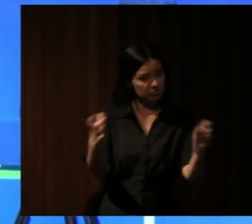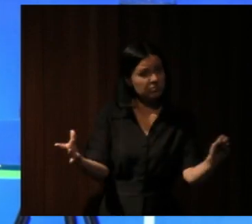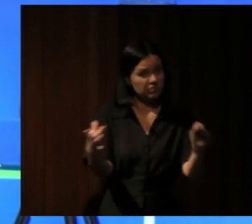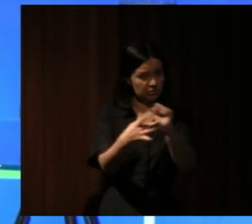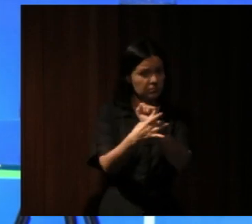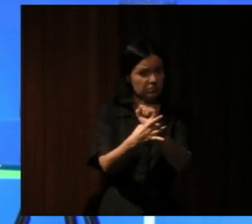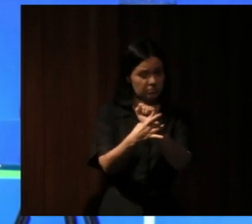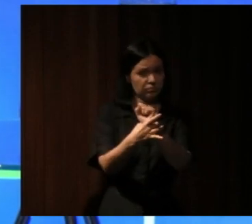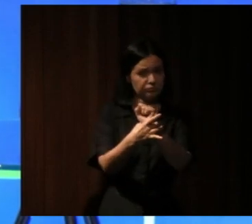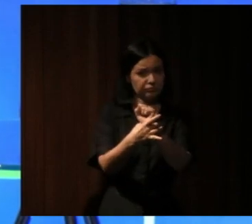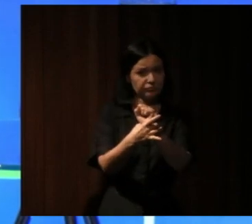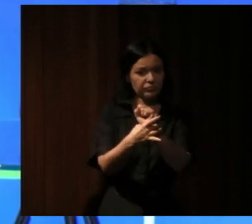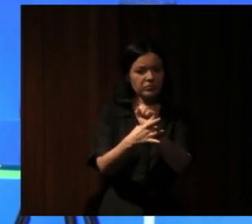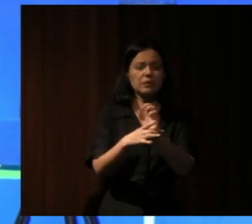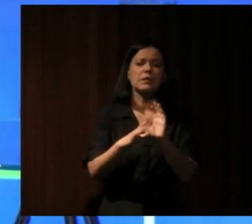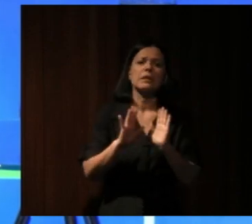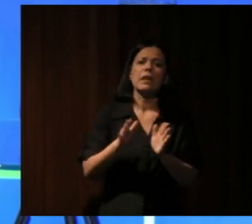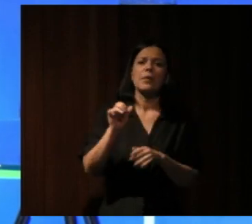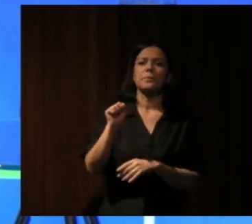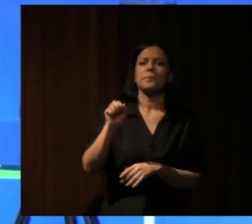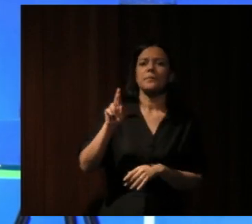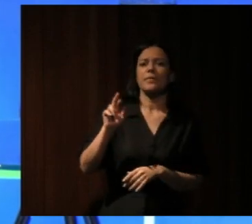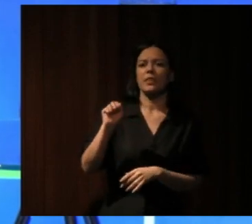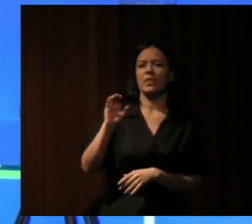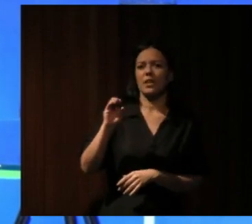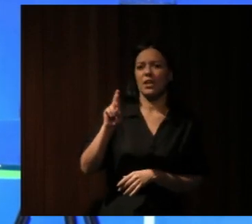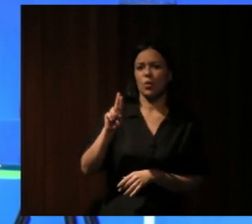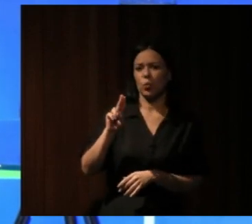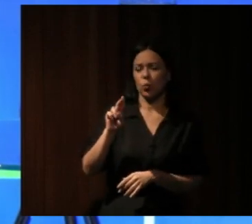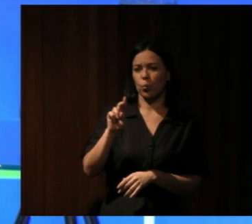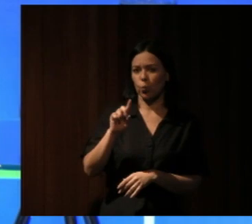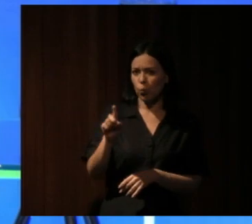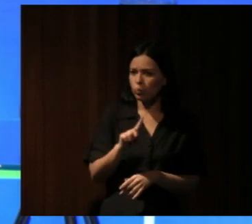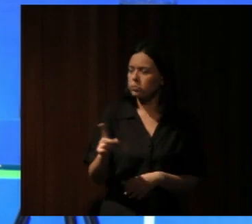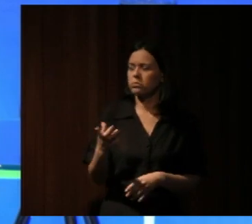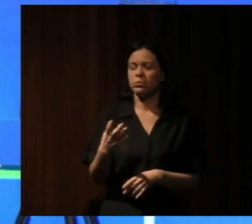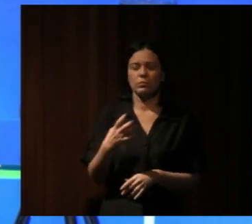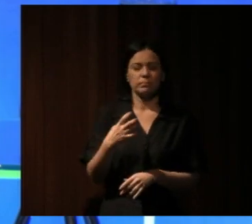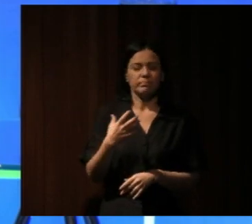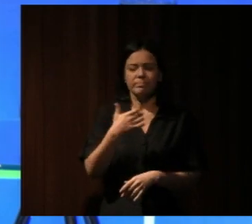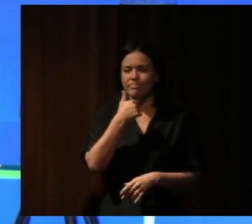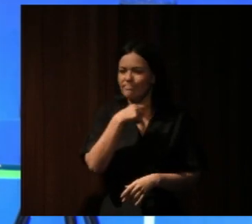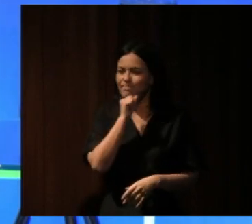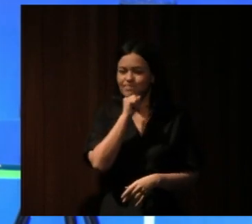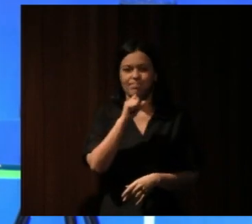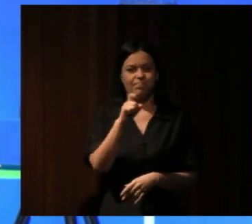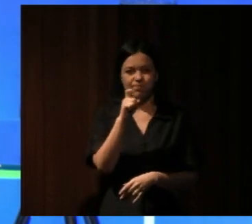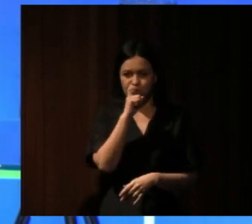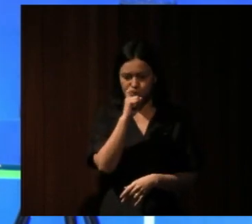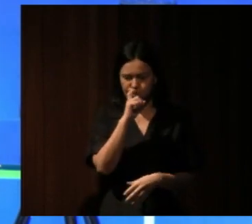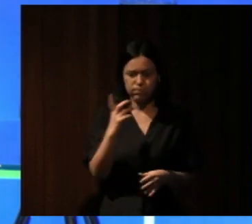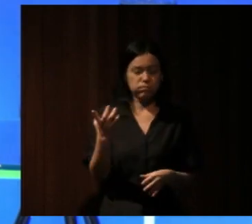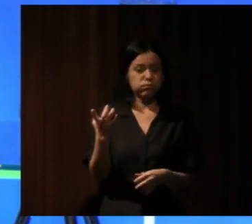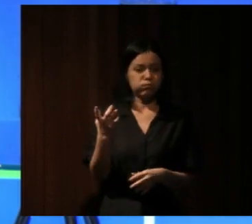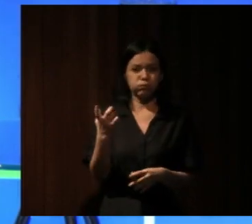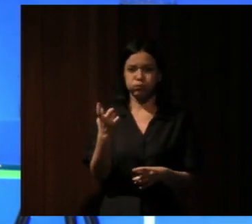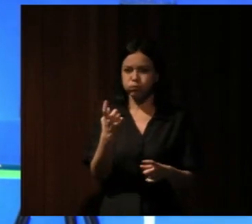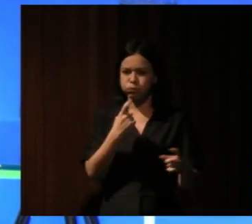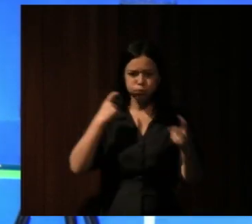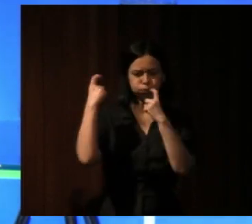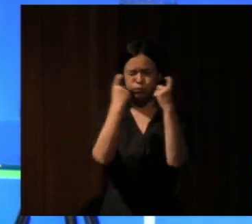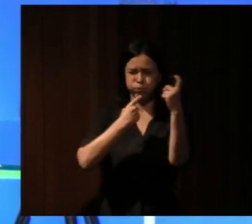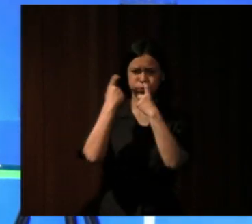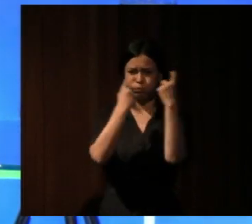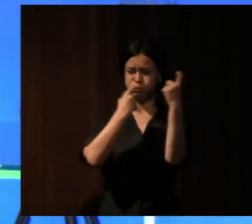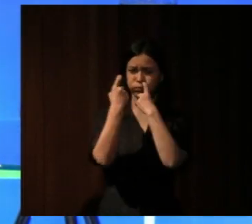assim depois de Aracruz criou um um Pânico entre os pais eh nos dias seguintes